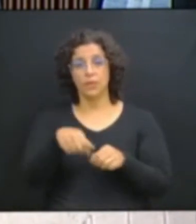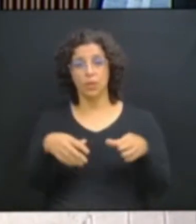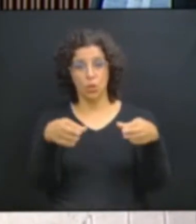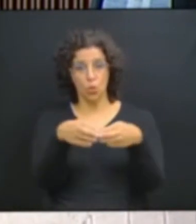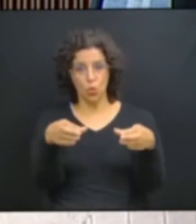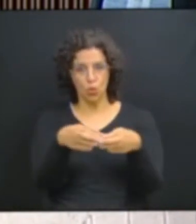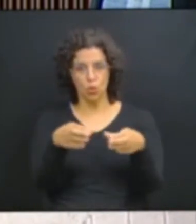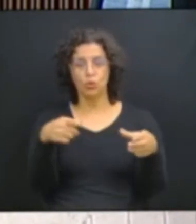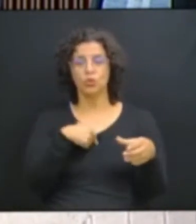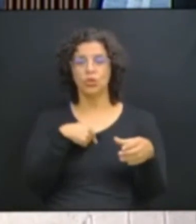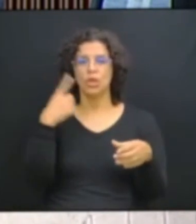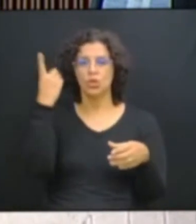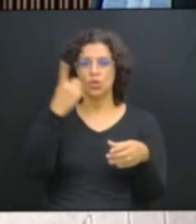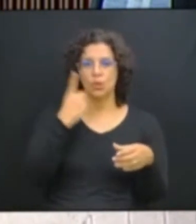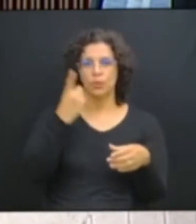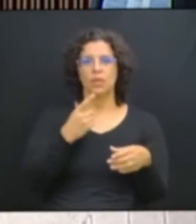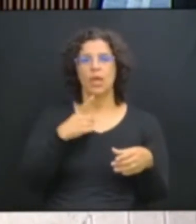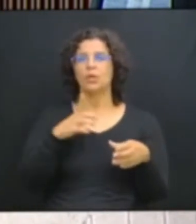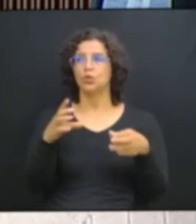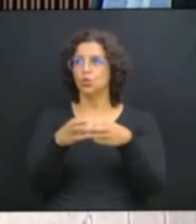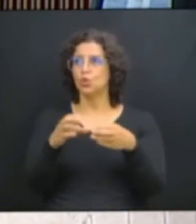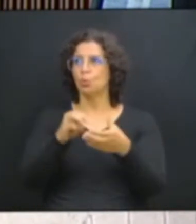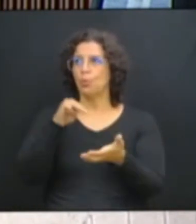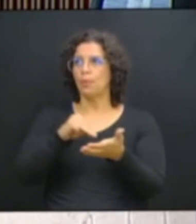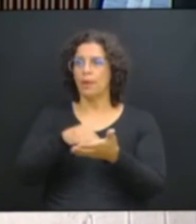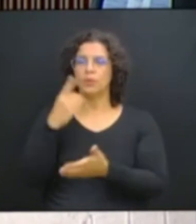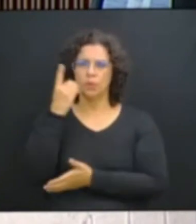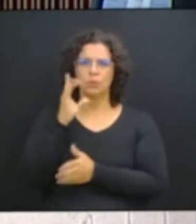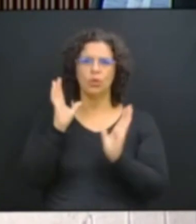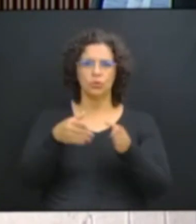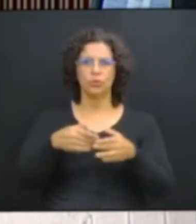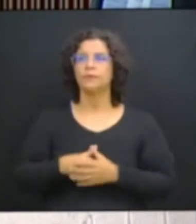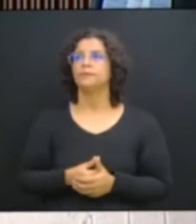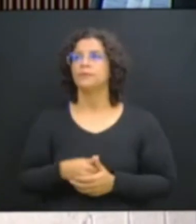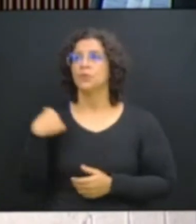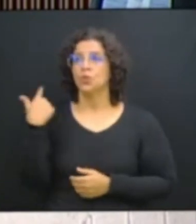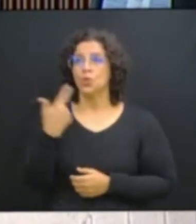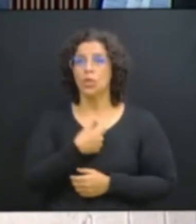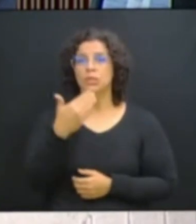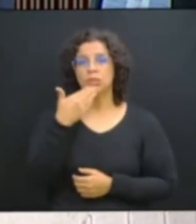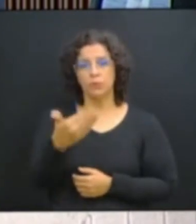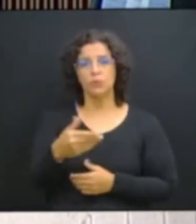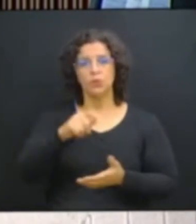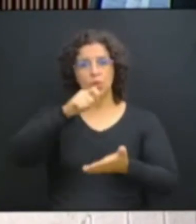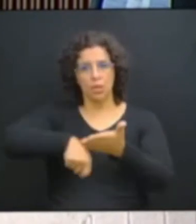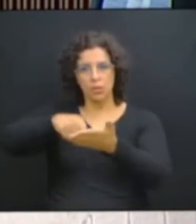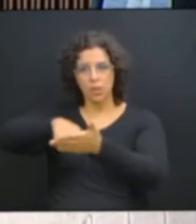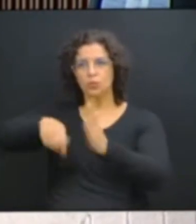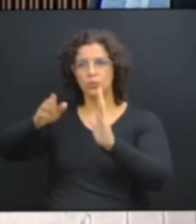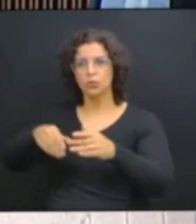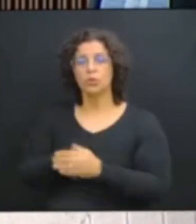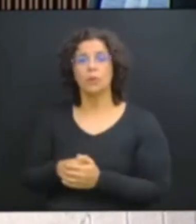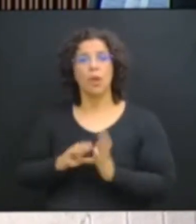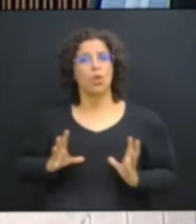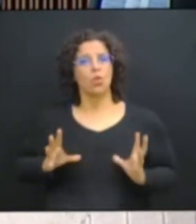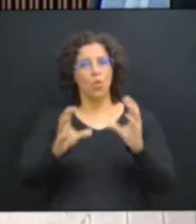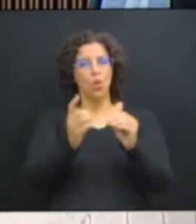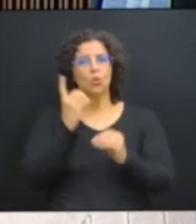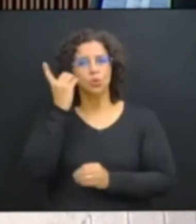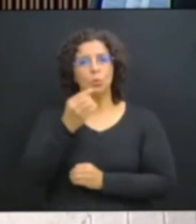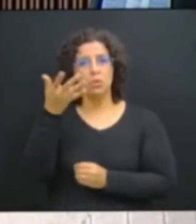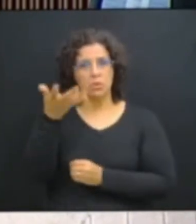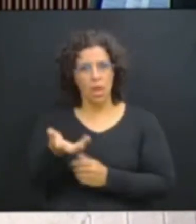comissão, uma frente parlamentar composta por deputados, e a gente está pedindo assinatura. Para todos os deputados